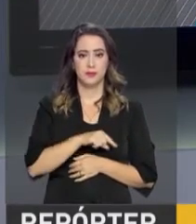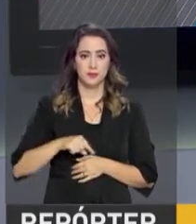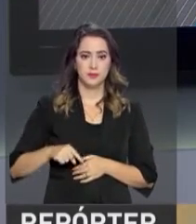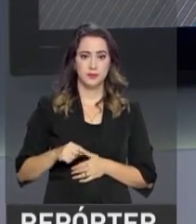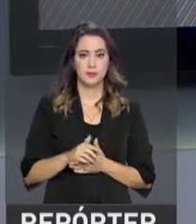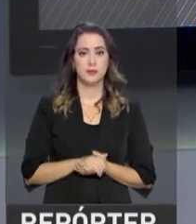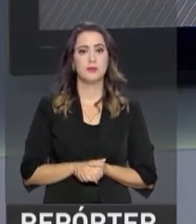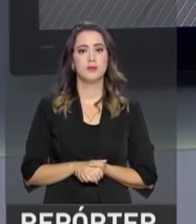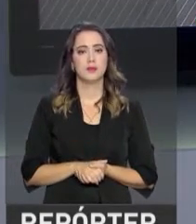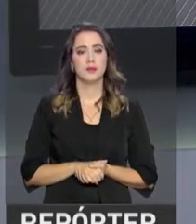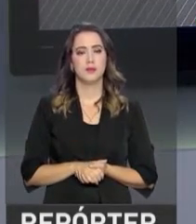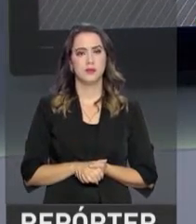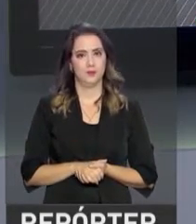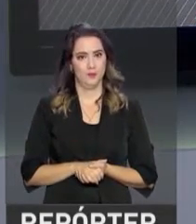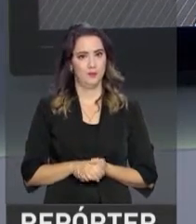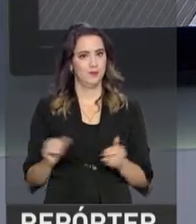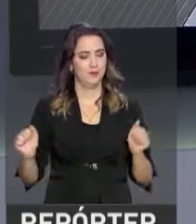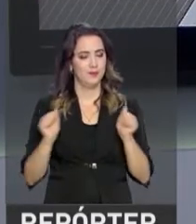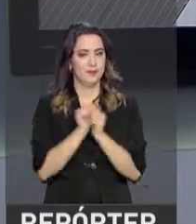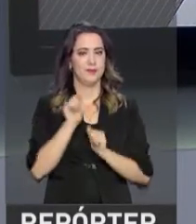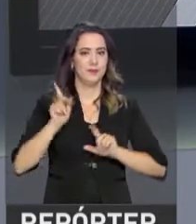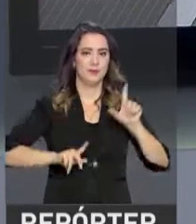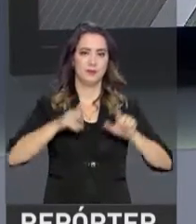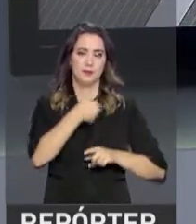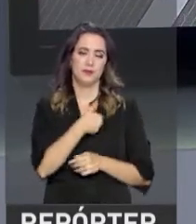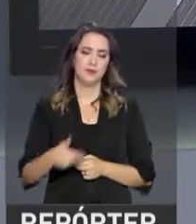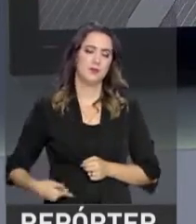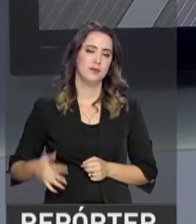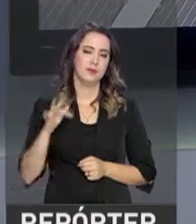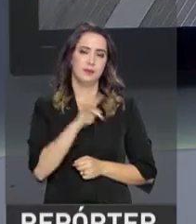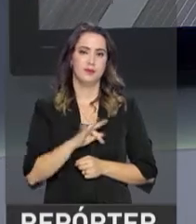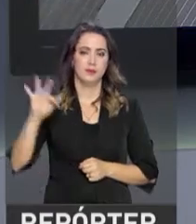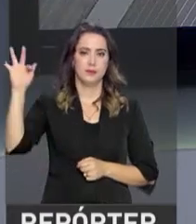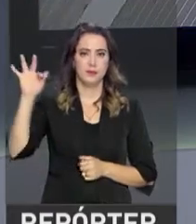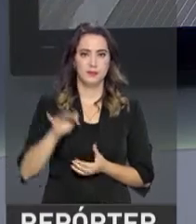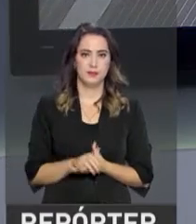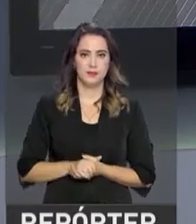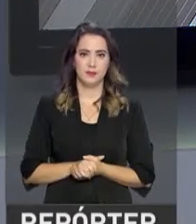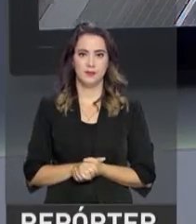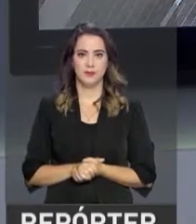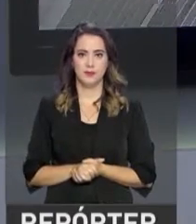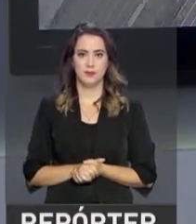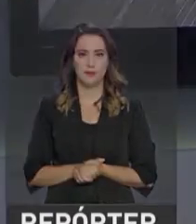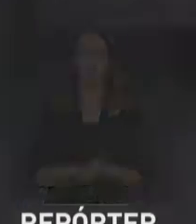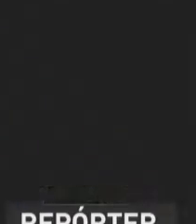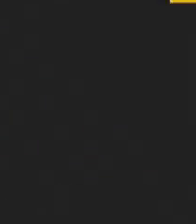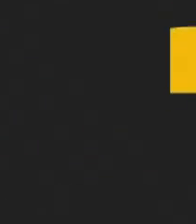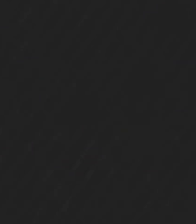página da NBR na internet. Continue com a gente na NBR, a TV do Governo Federal.